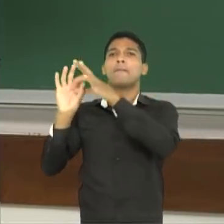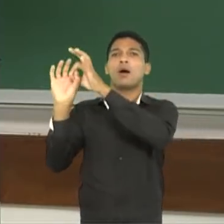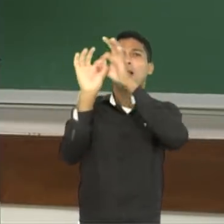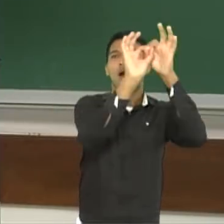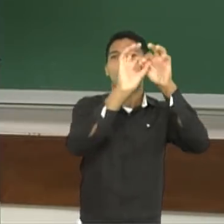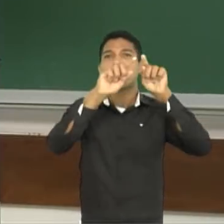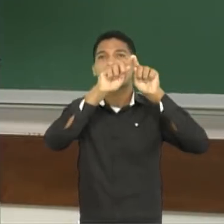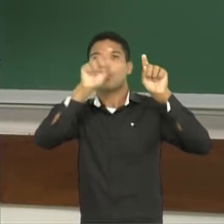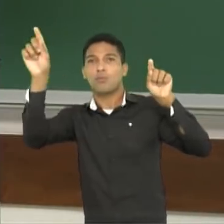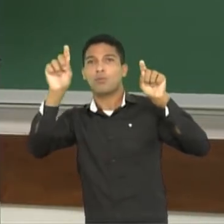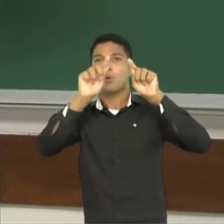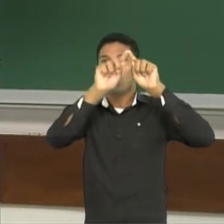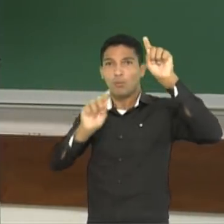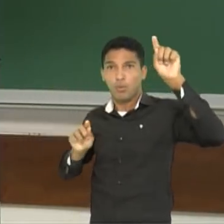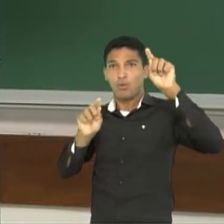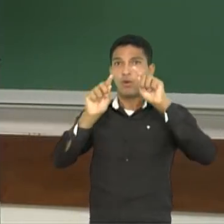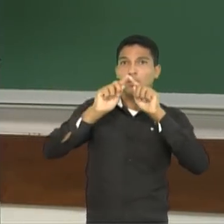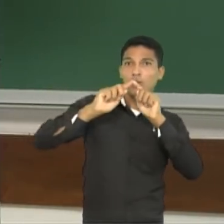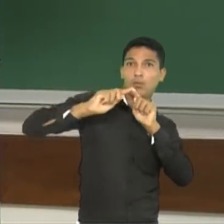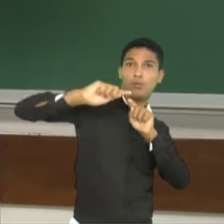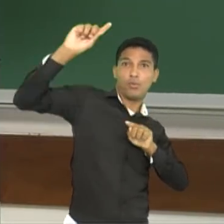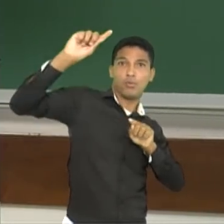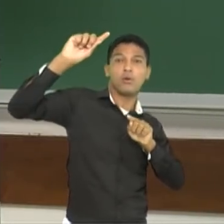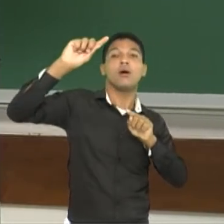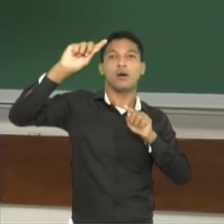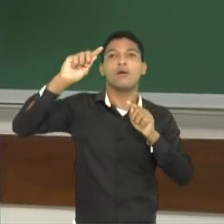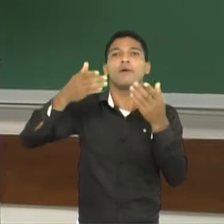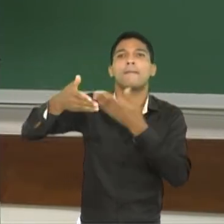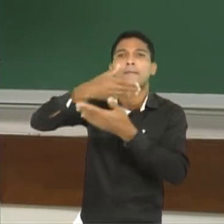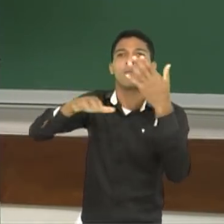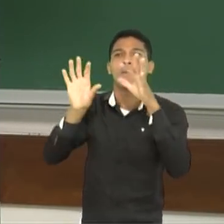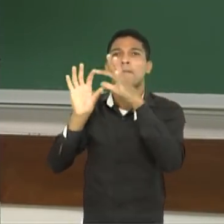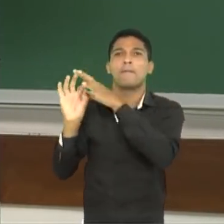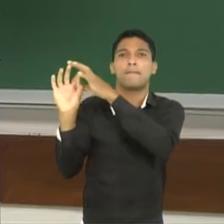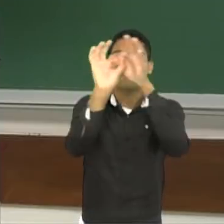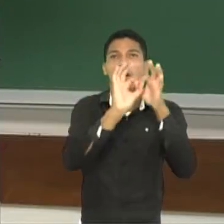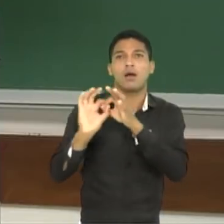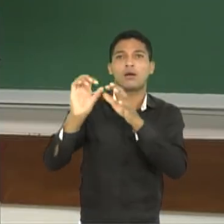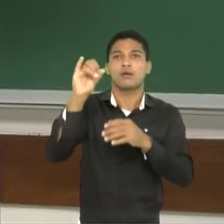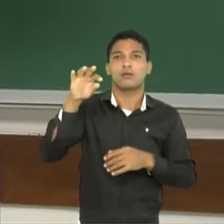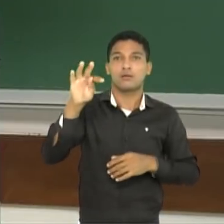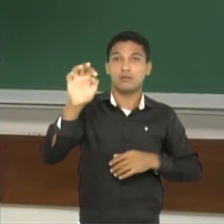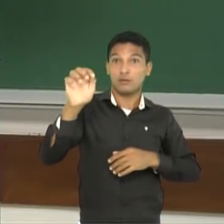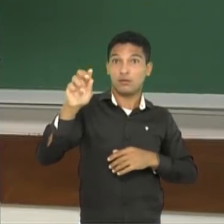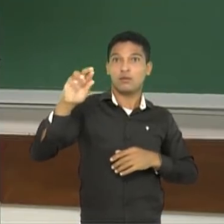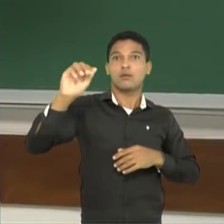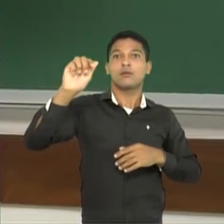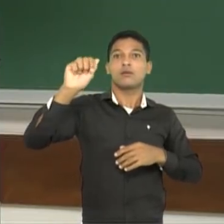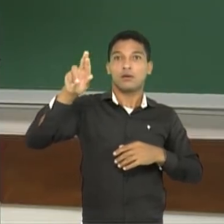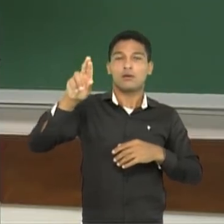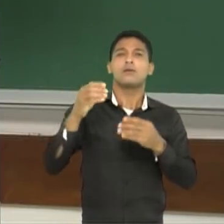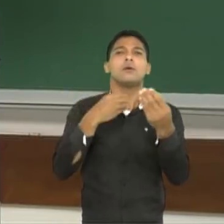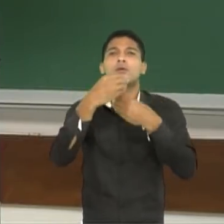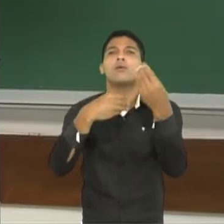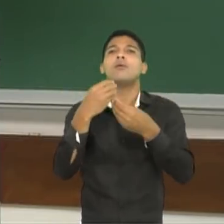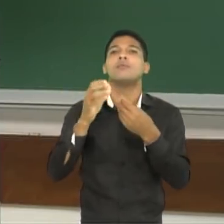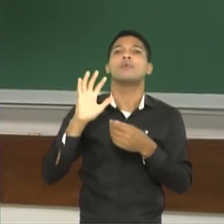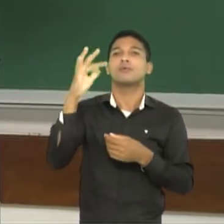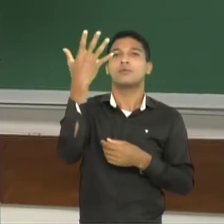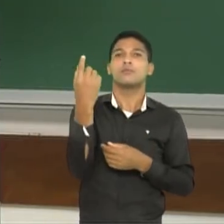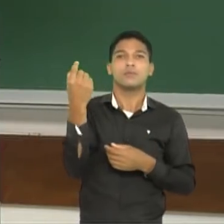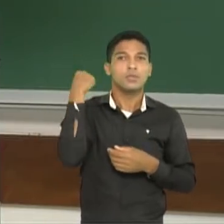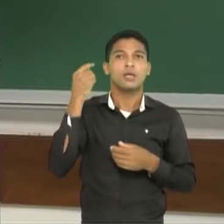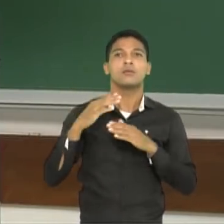vamos integrar a região sul com outras regiões do Brasil. Como isso ocorre? Como foi o